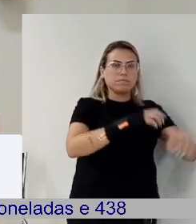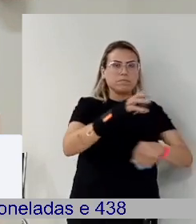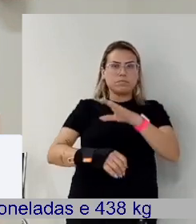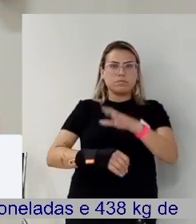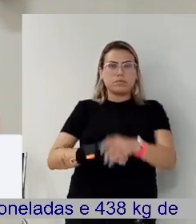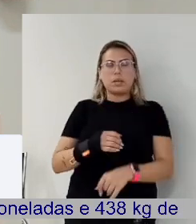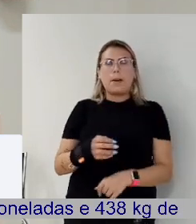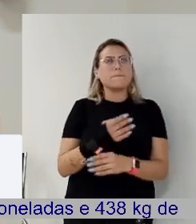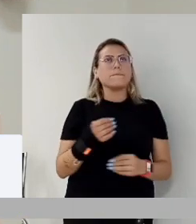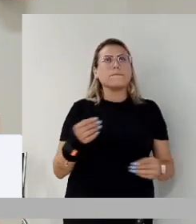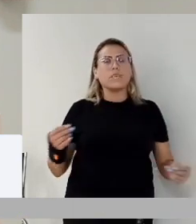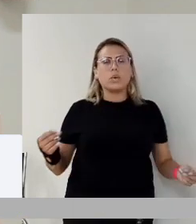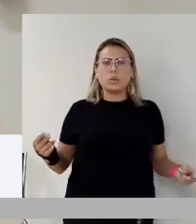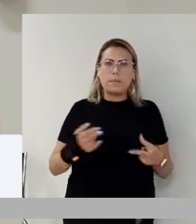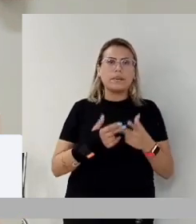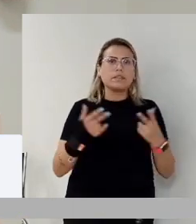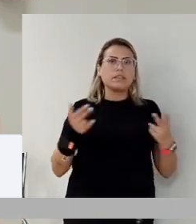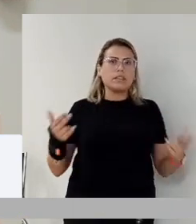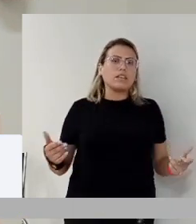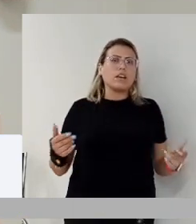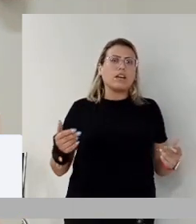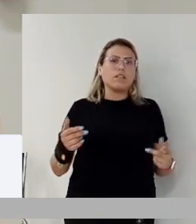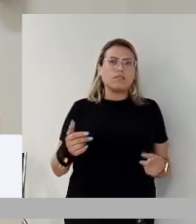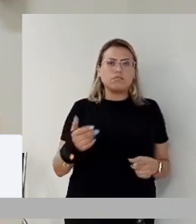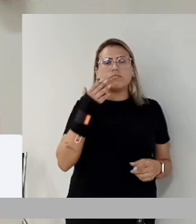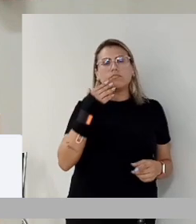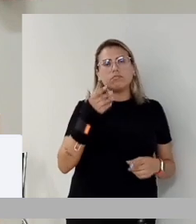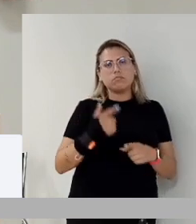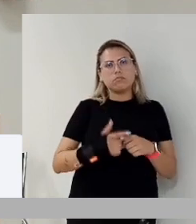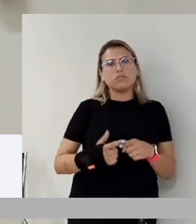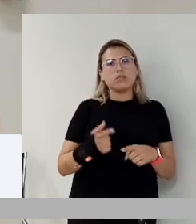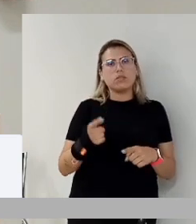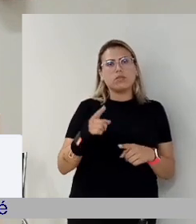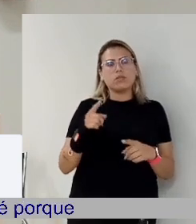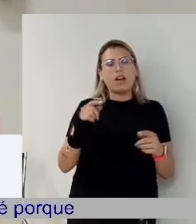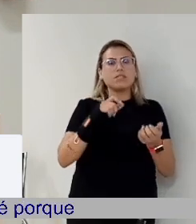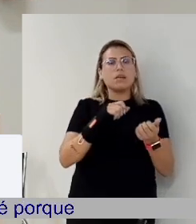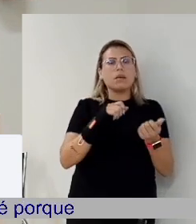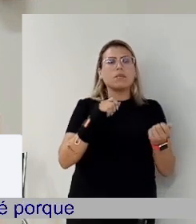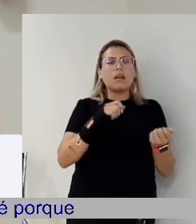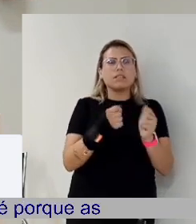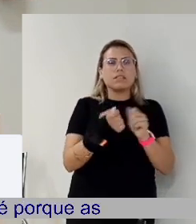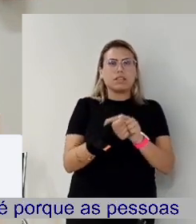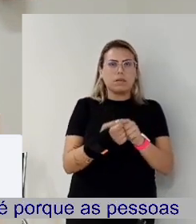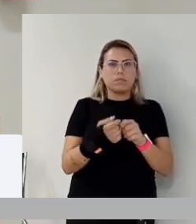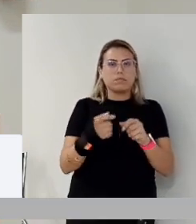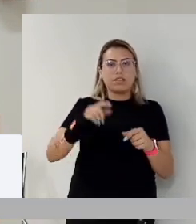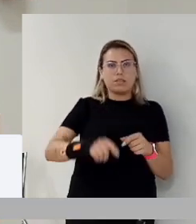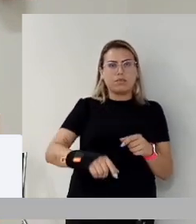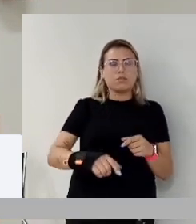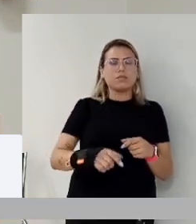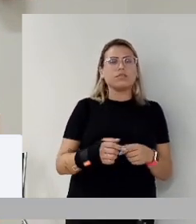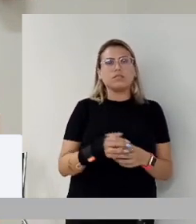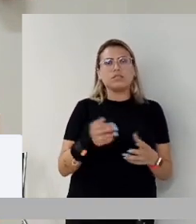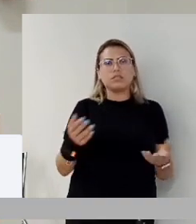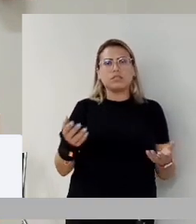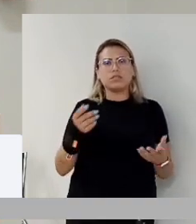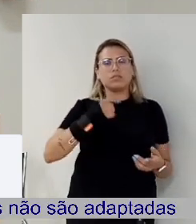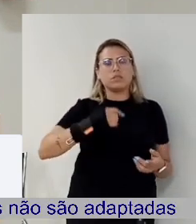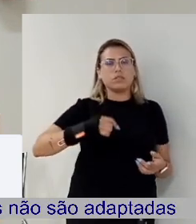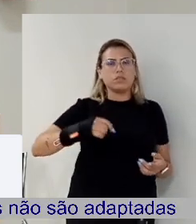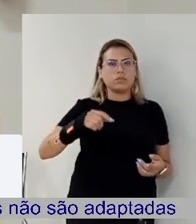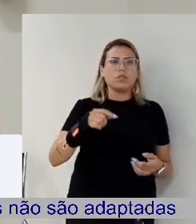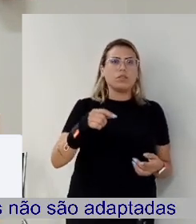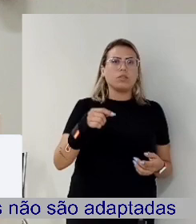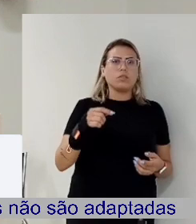é muito material até porque as pessoas não são adaptada nem acostumada com isso né fomos para segundo ano